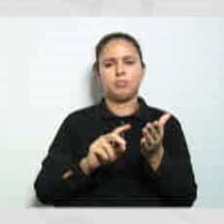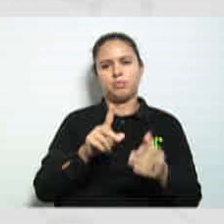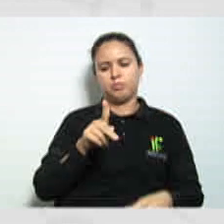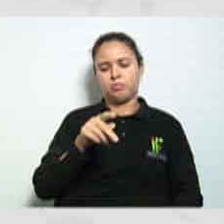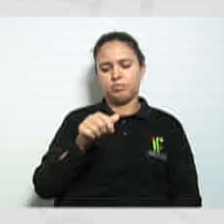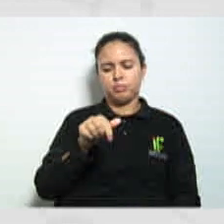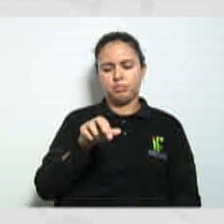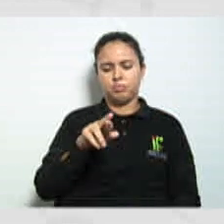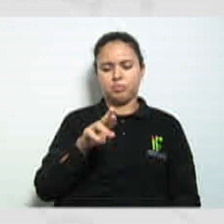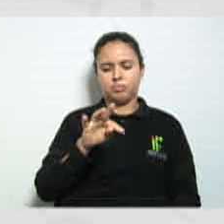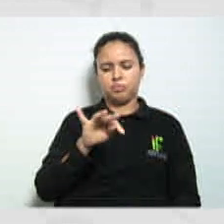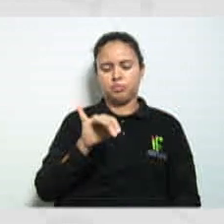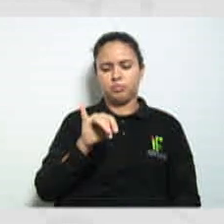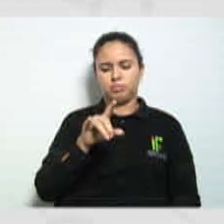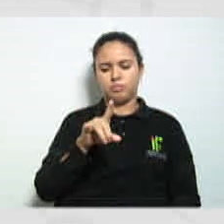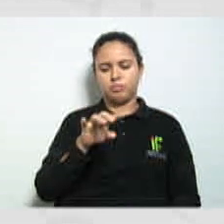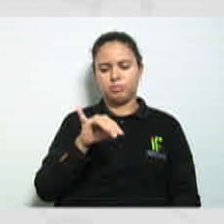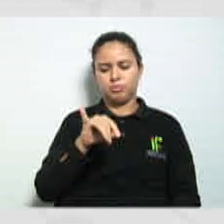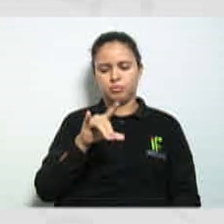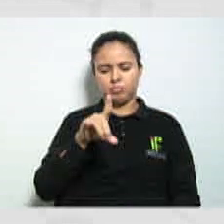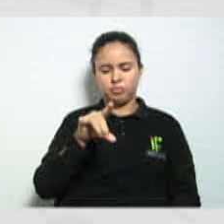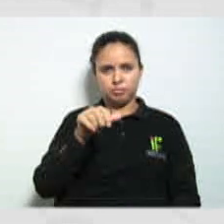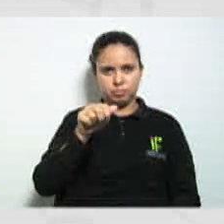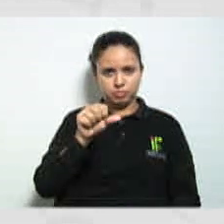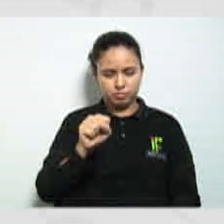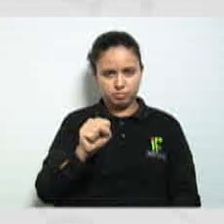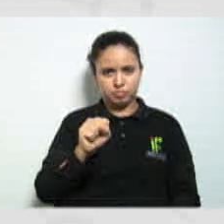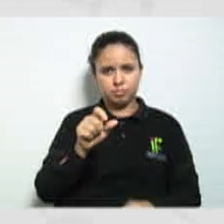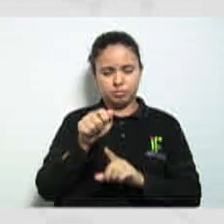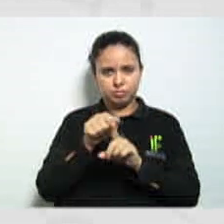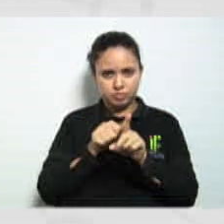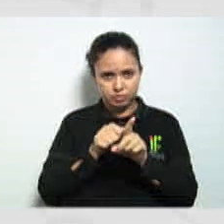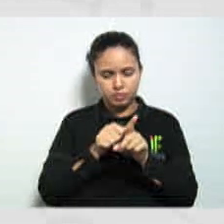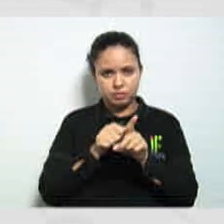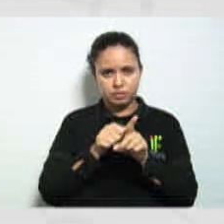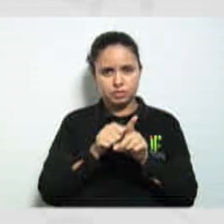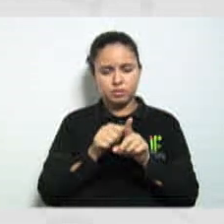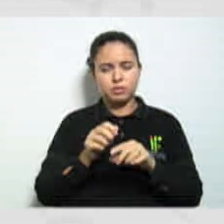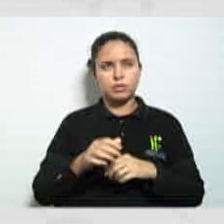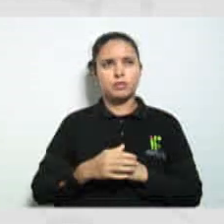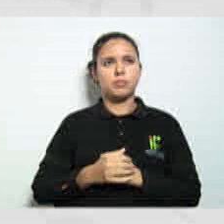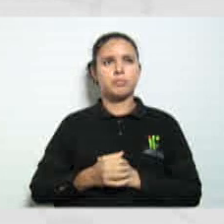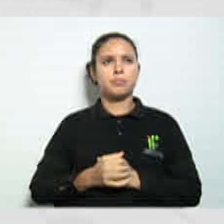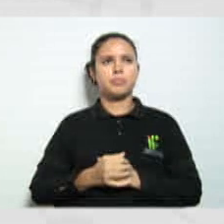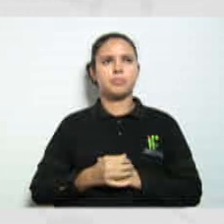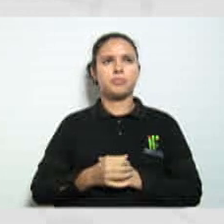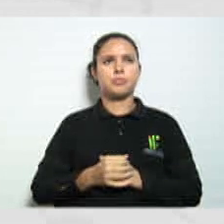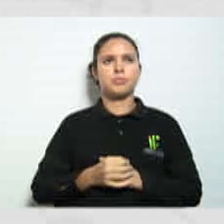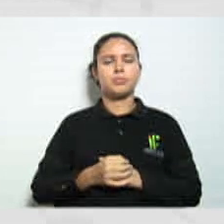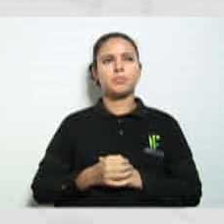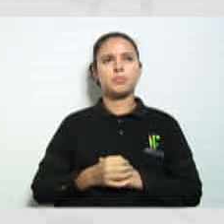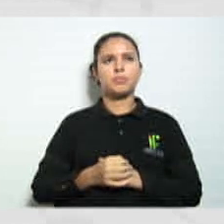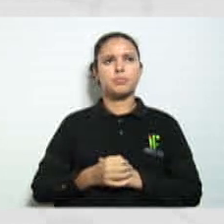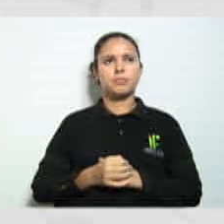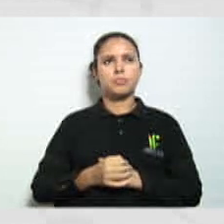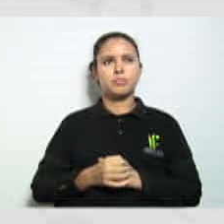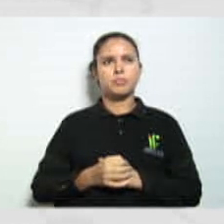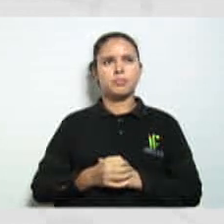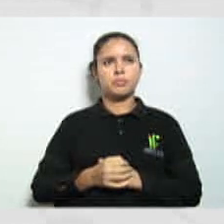Partidas mensais? Nunca ouvi falar em partidas mensais, Vixe. muito menos em faculdade de escrituração. Então, vamos